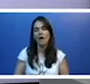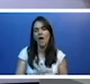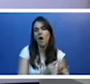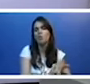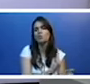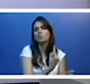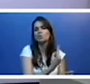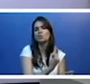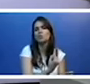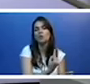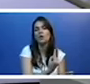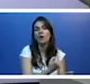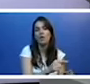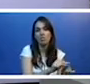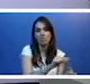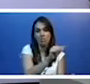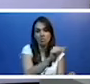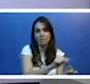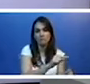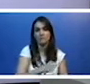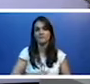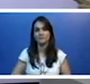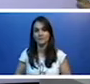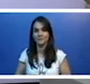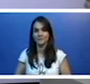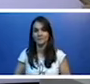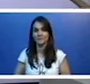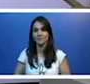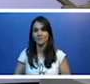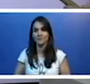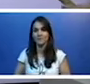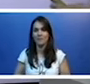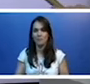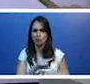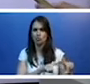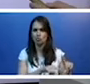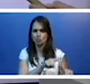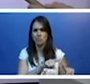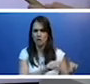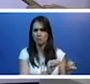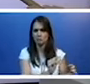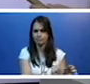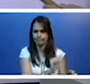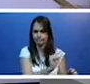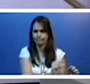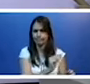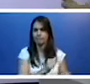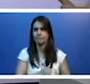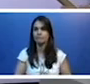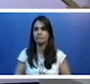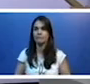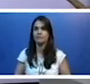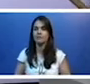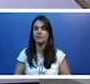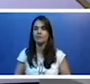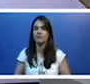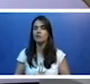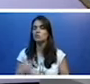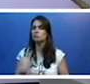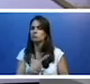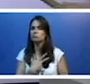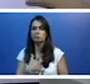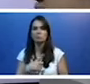quer 1,6 metros um exercício é quando nós não temos a tabela como nós não podemos